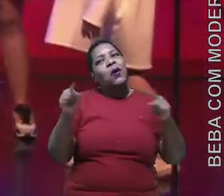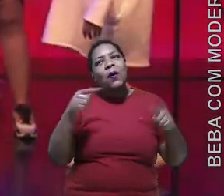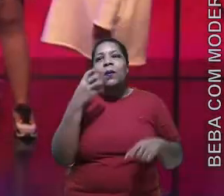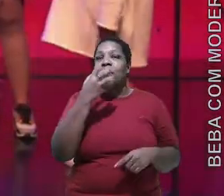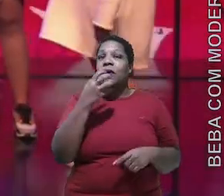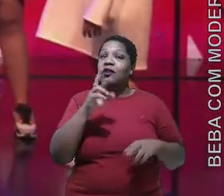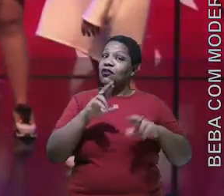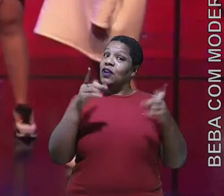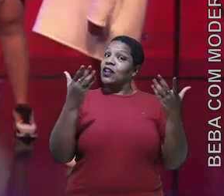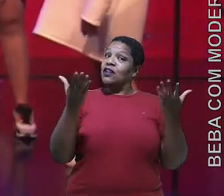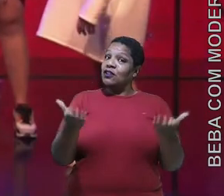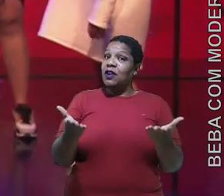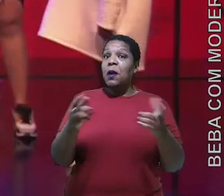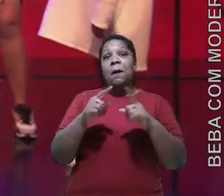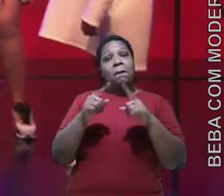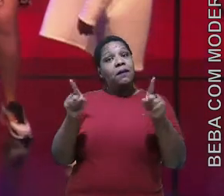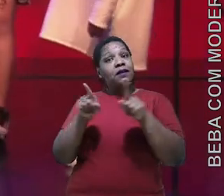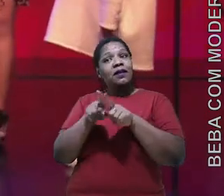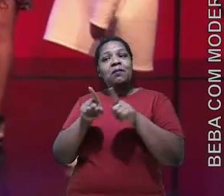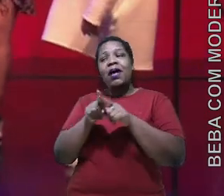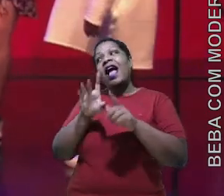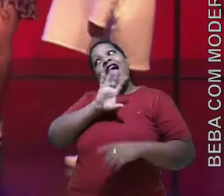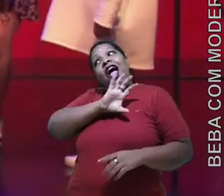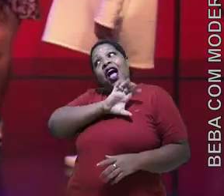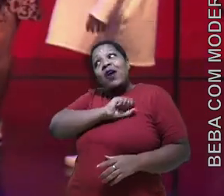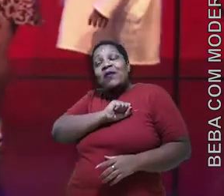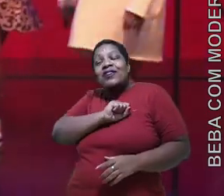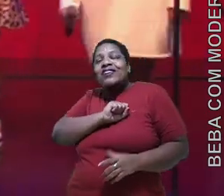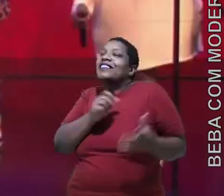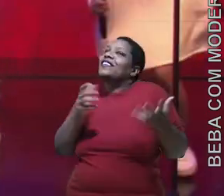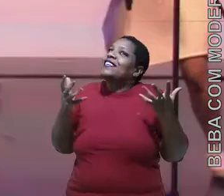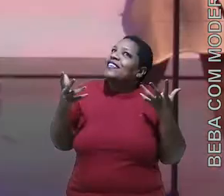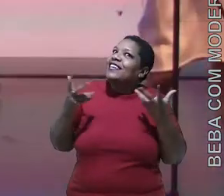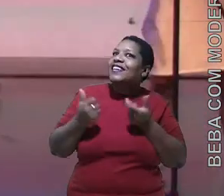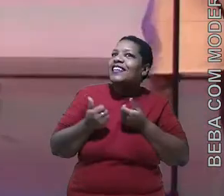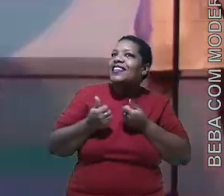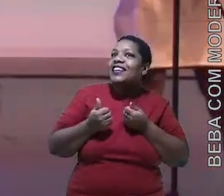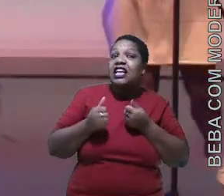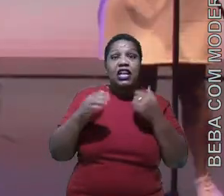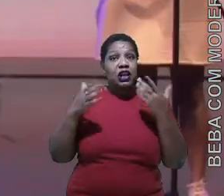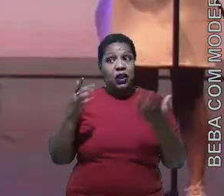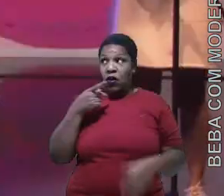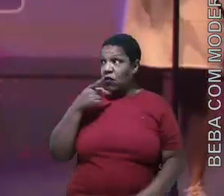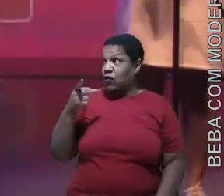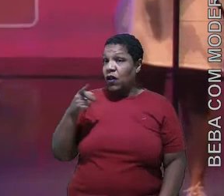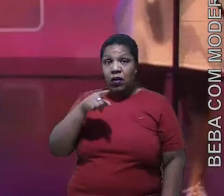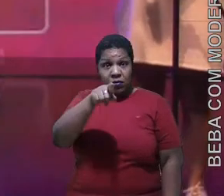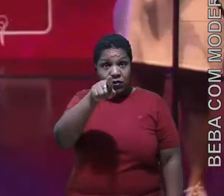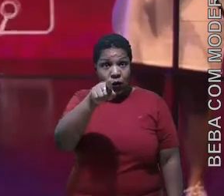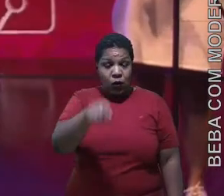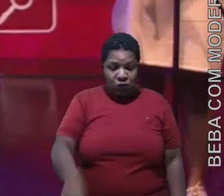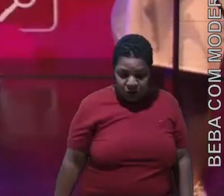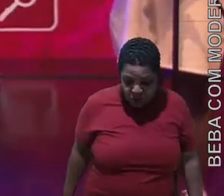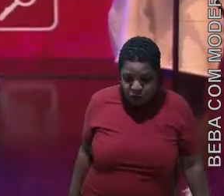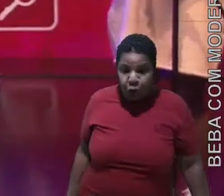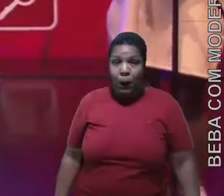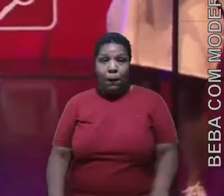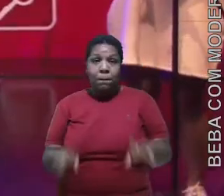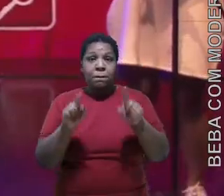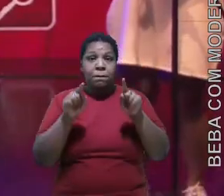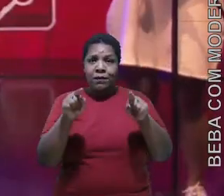nossa edição diferente mas também amorosa né também incrível e deixa eu falar com pessoal gente